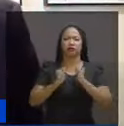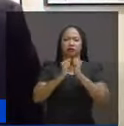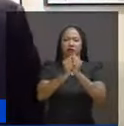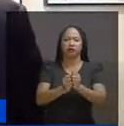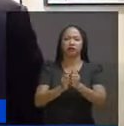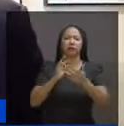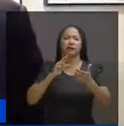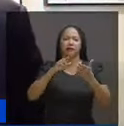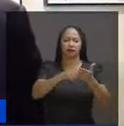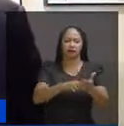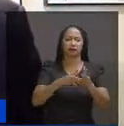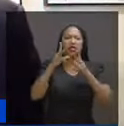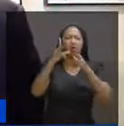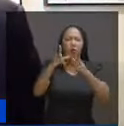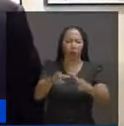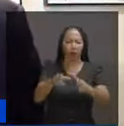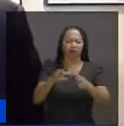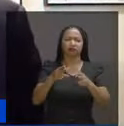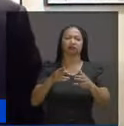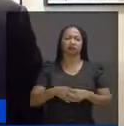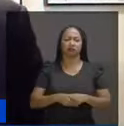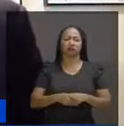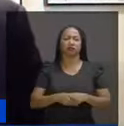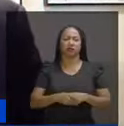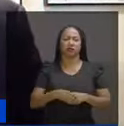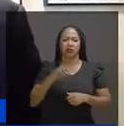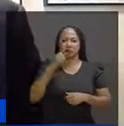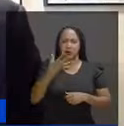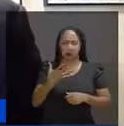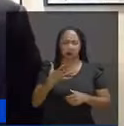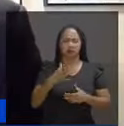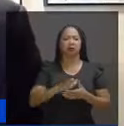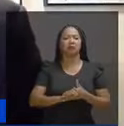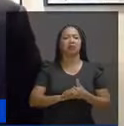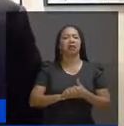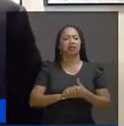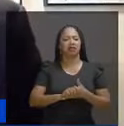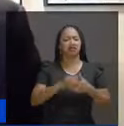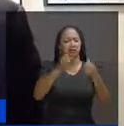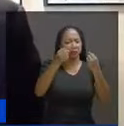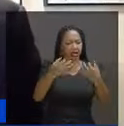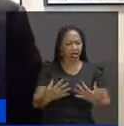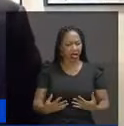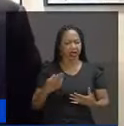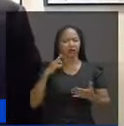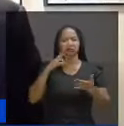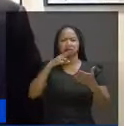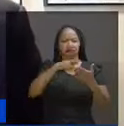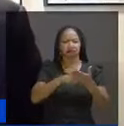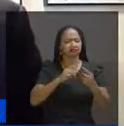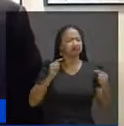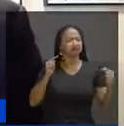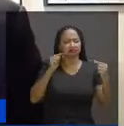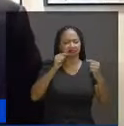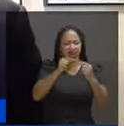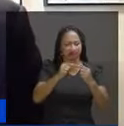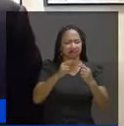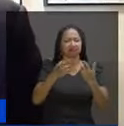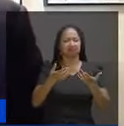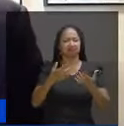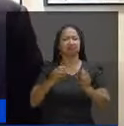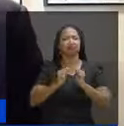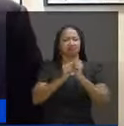relator, igualmente, matéria simulada, muito bem interpretado pelo eminente relator, aplicando ao caso concreto,